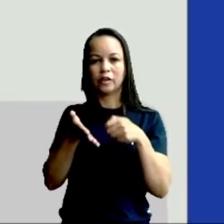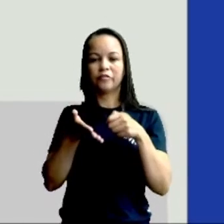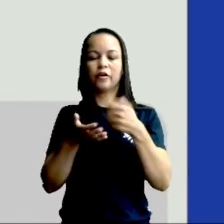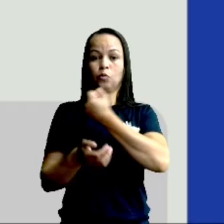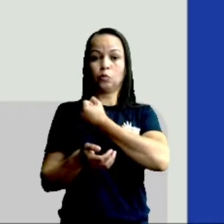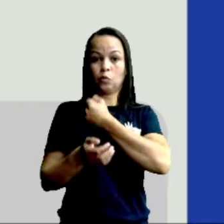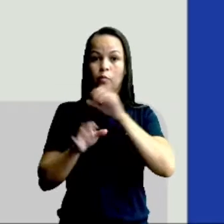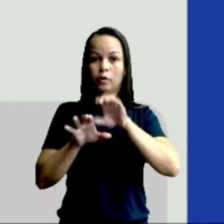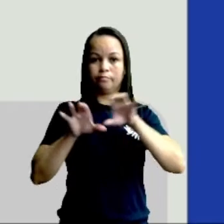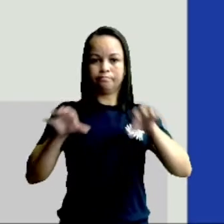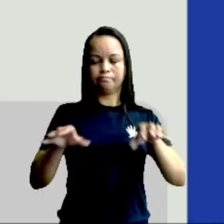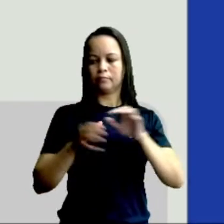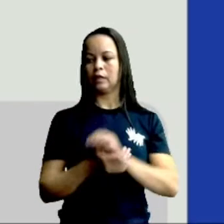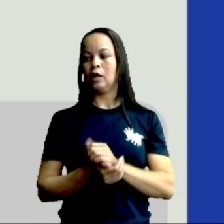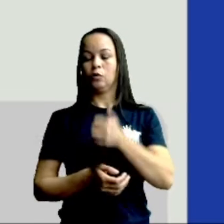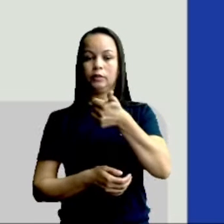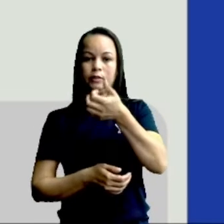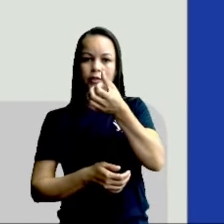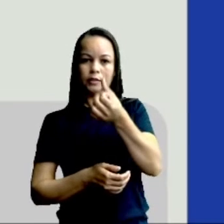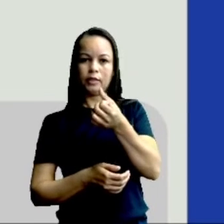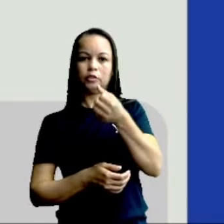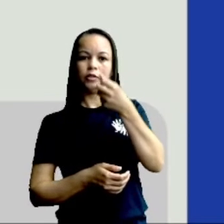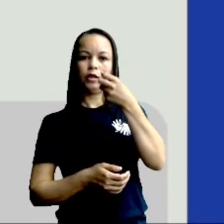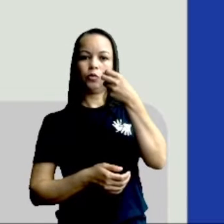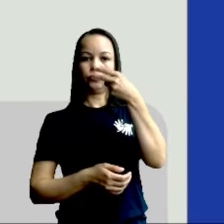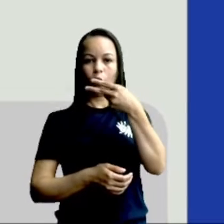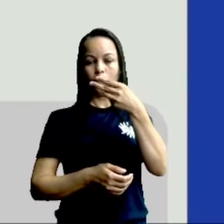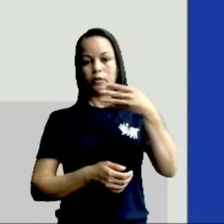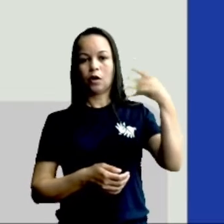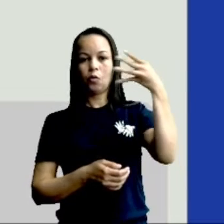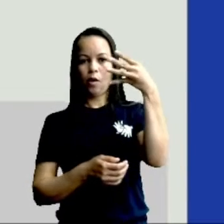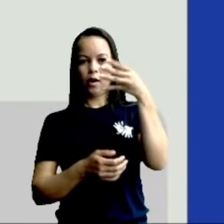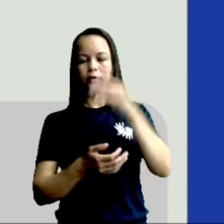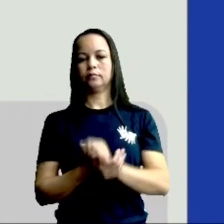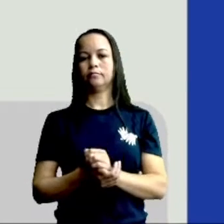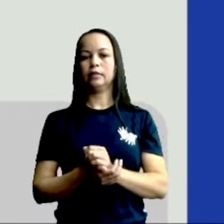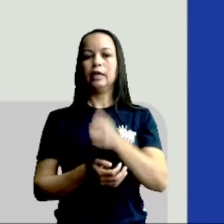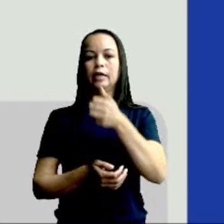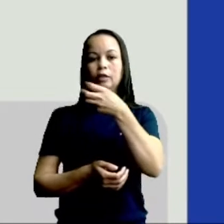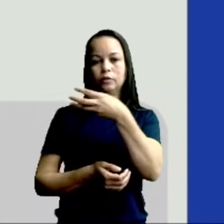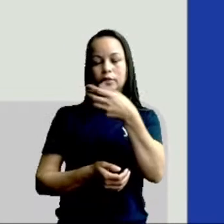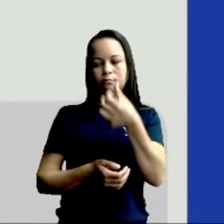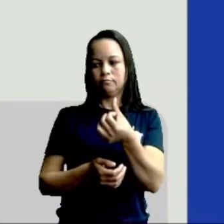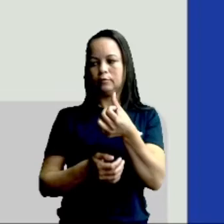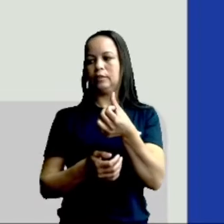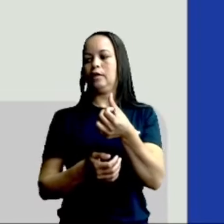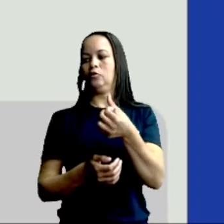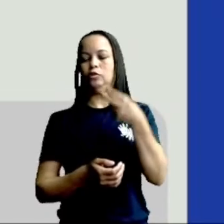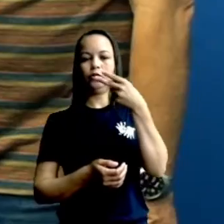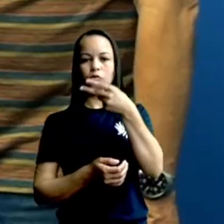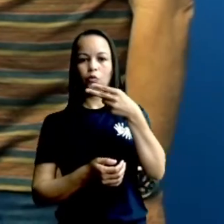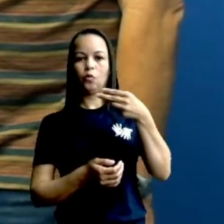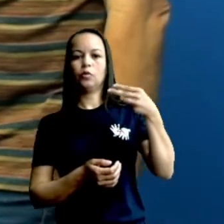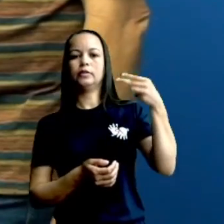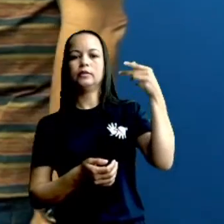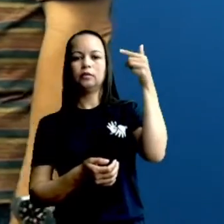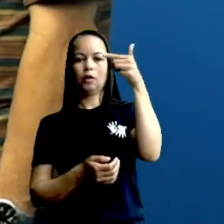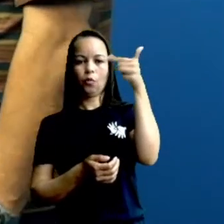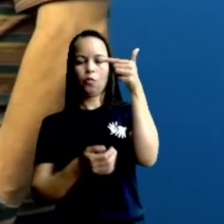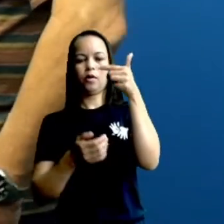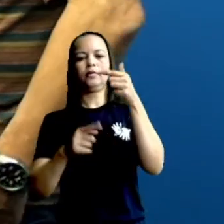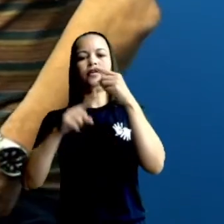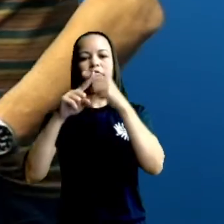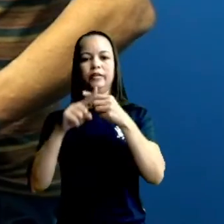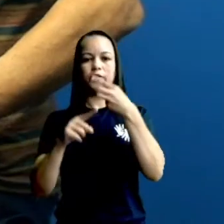O 16 deu 2 à quarta e o 36 deu 2 ao quadrado vezes 3 ao quadrado.